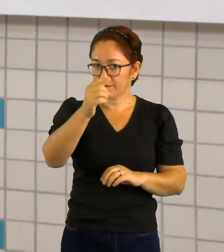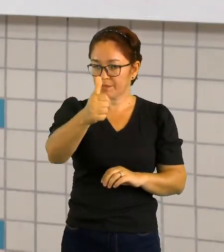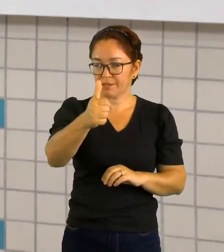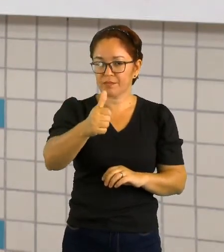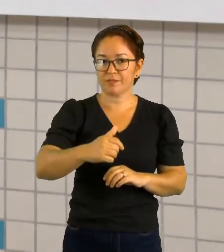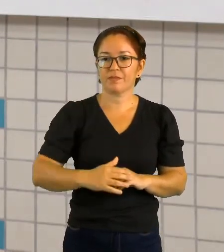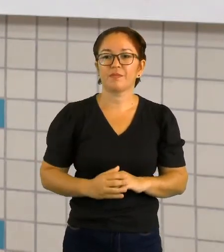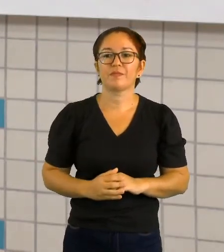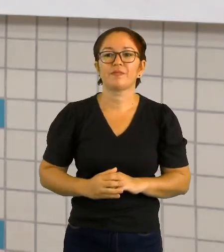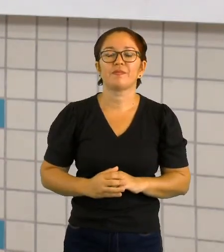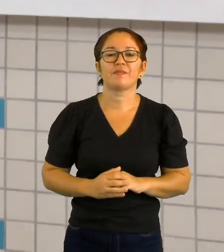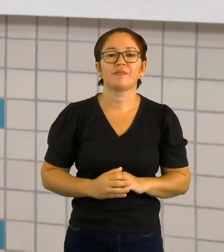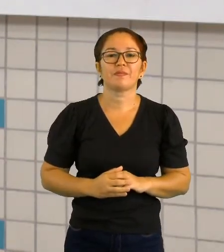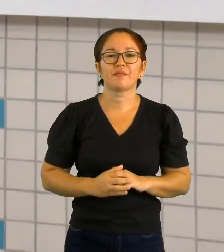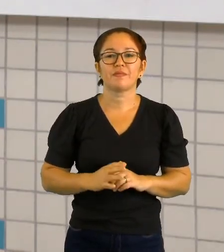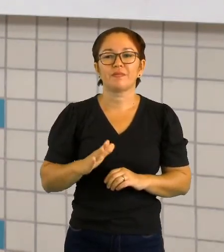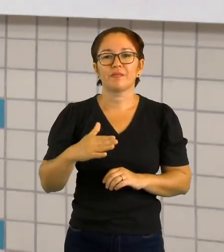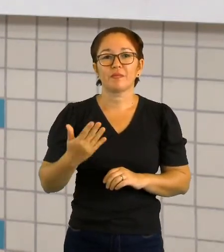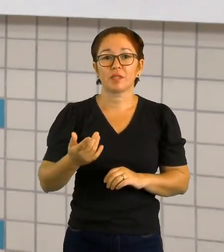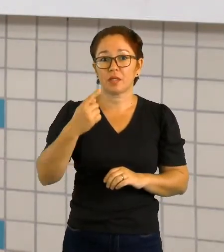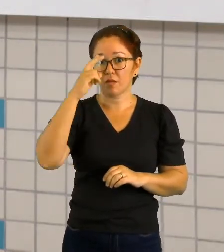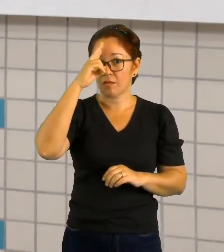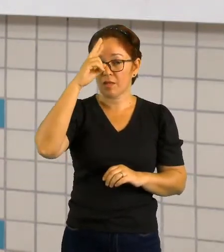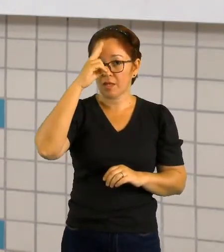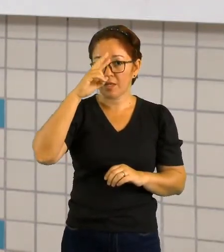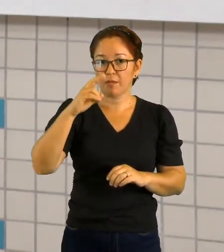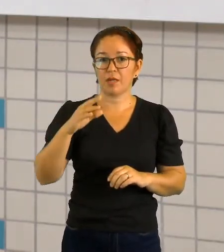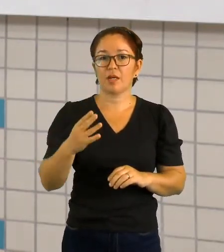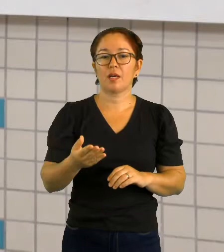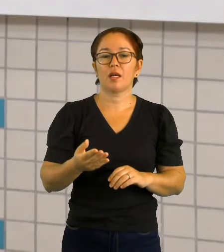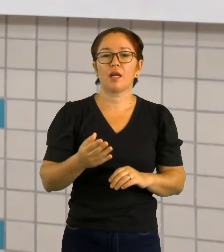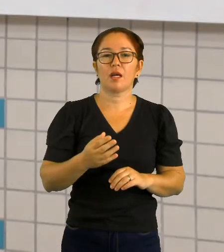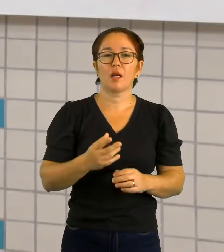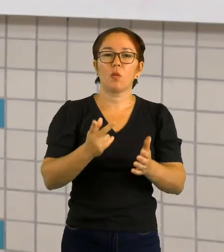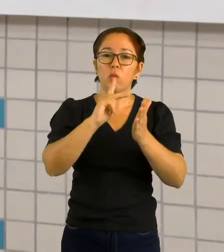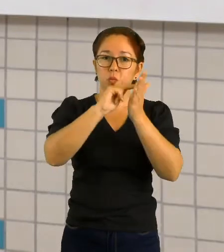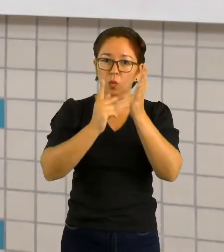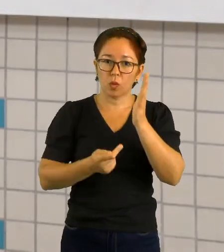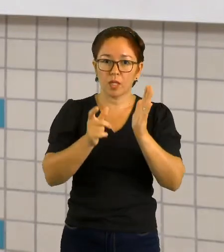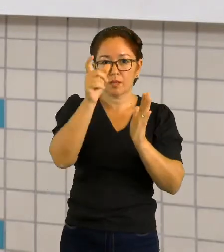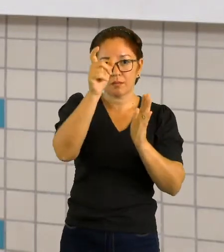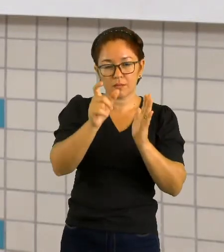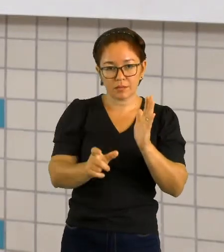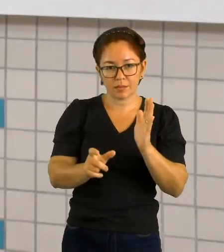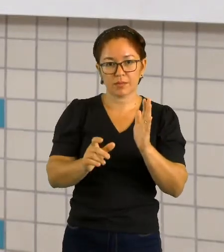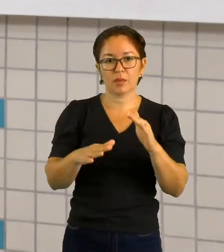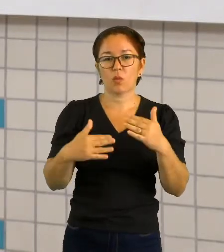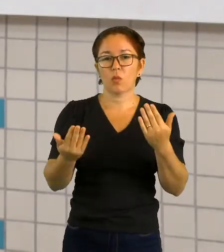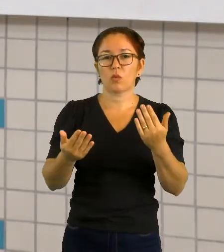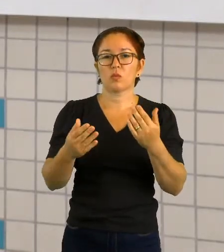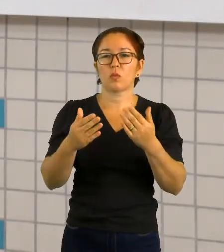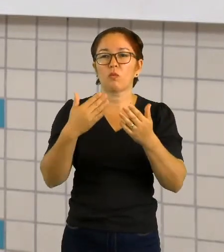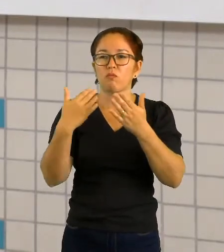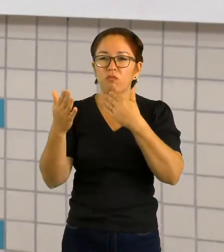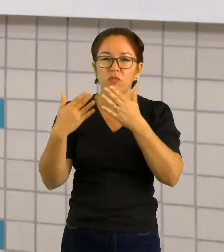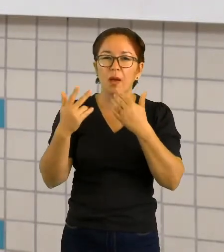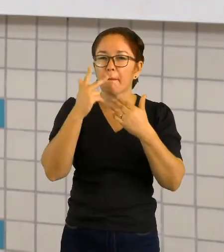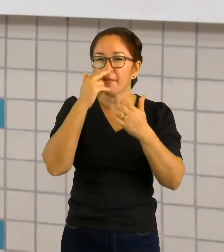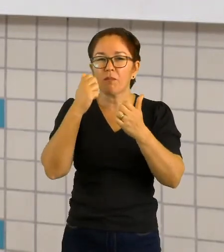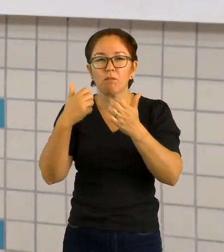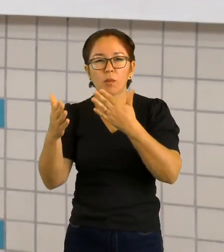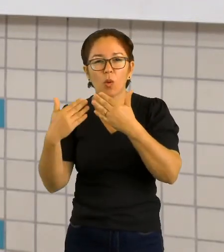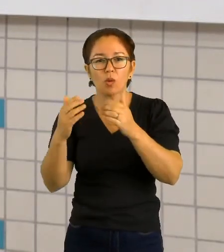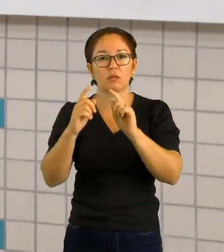voltando lá no caso do poema e da prosa, quando eu consigo identificar quando é um texto poema e quando é um